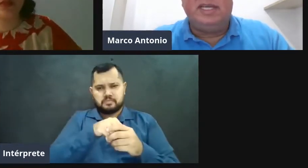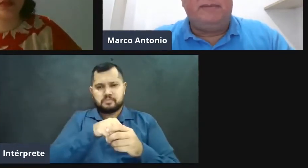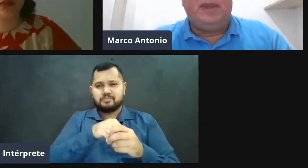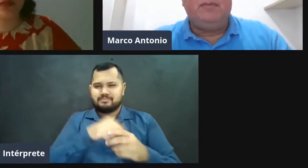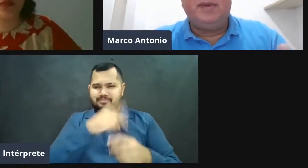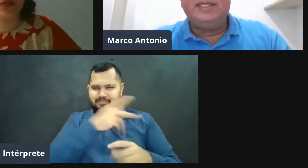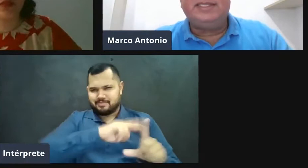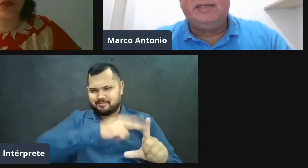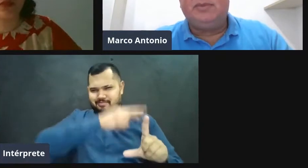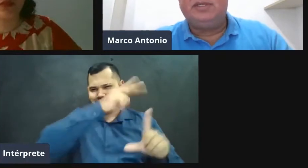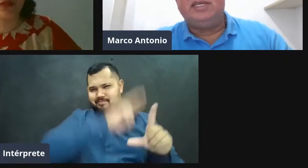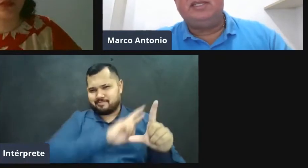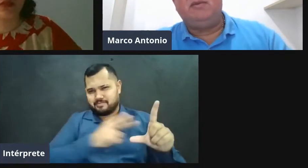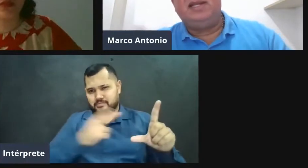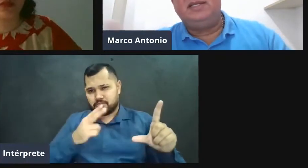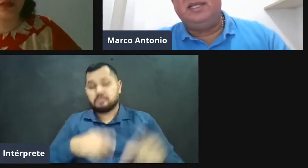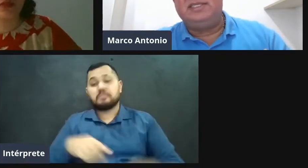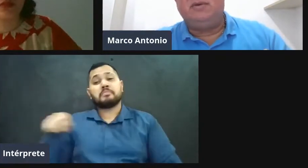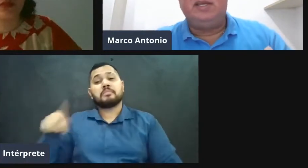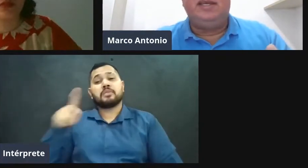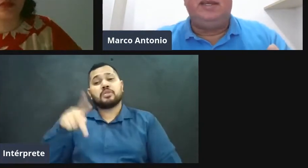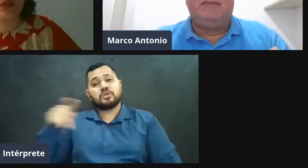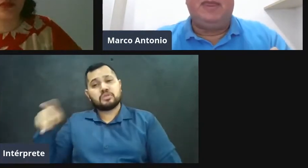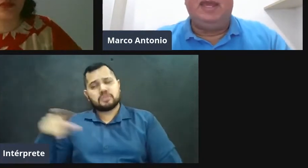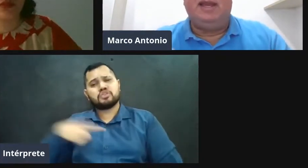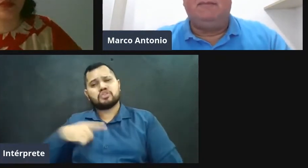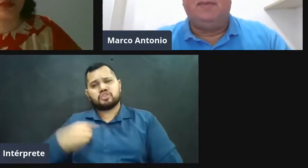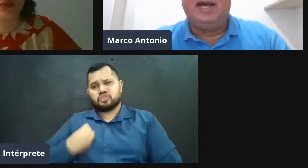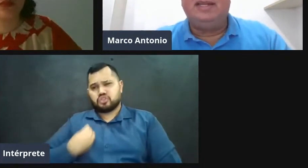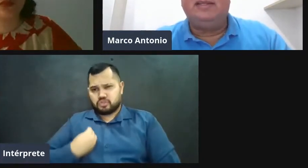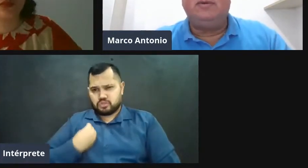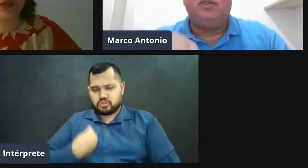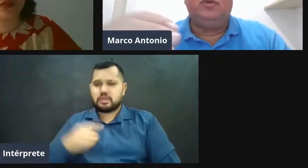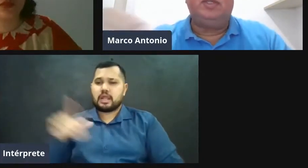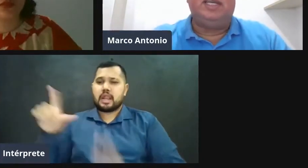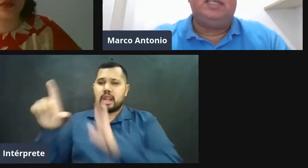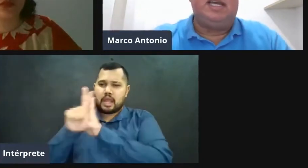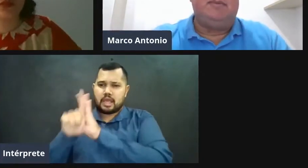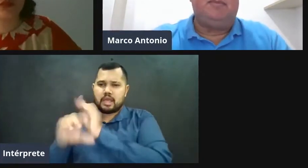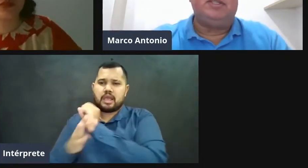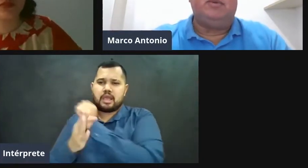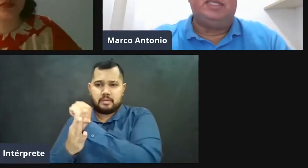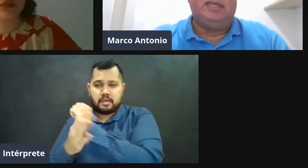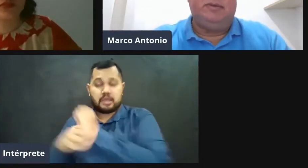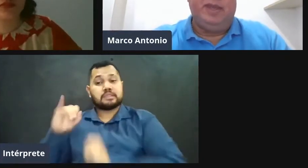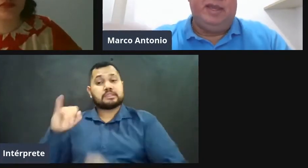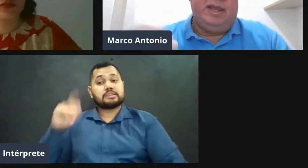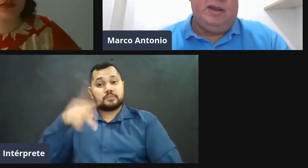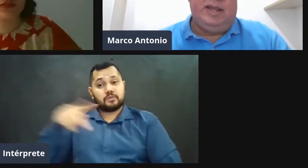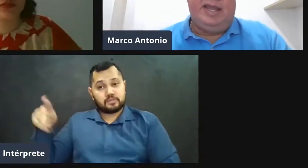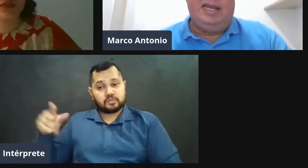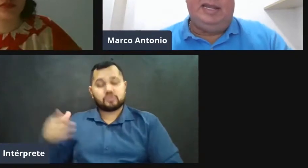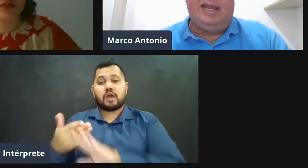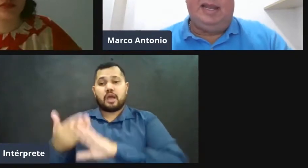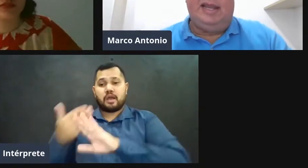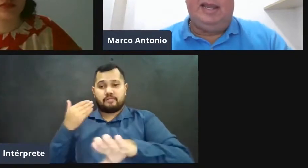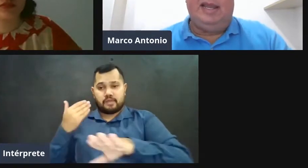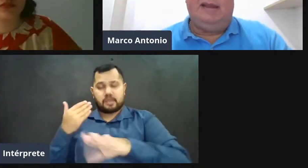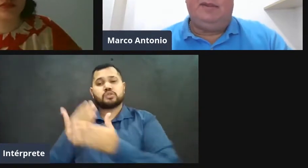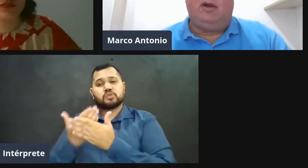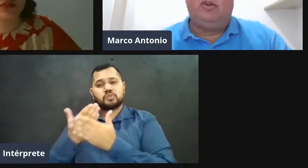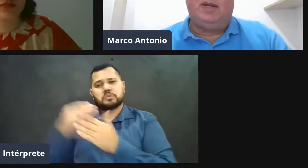por exemplo, de docente, é muito mais simples, já tem uma legislação que ampara, então, se o docente sai para pós-graduação,